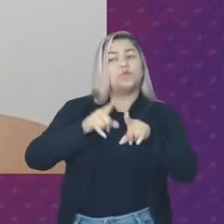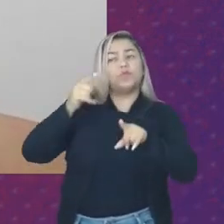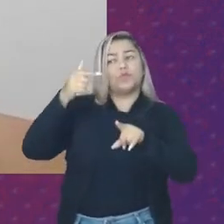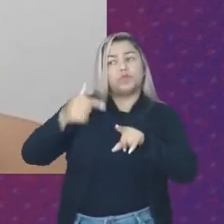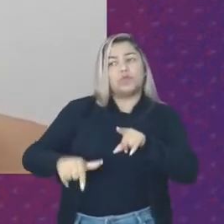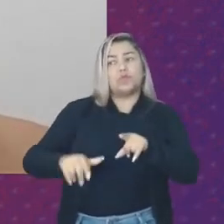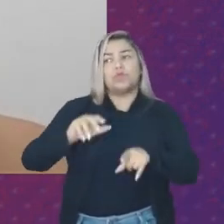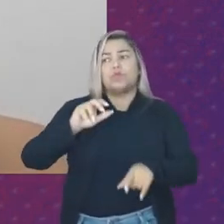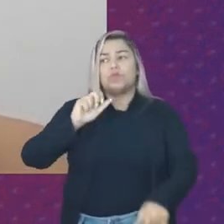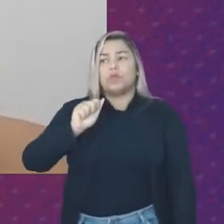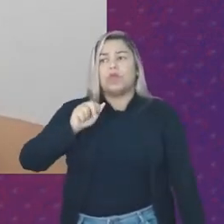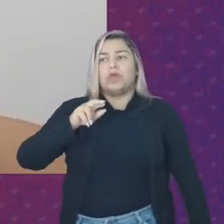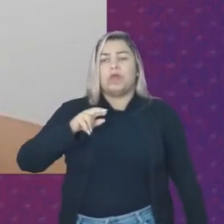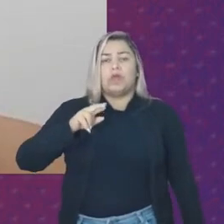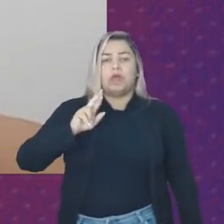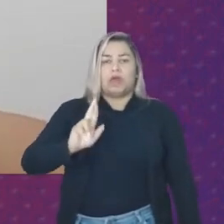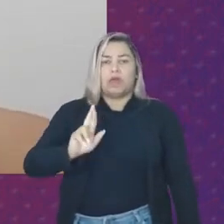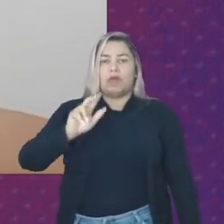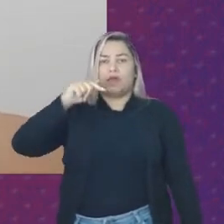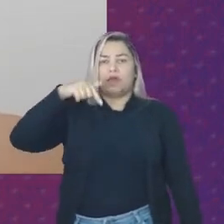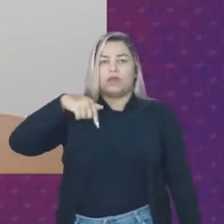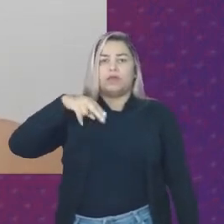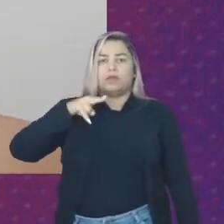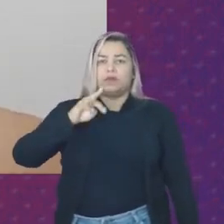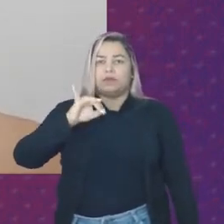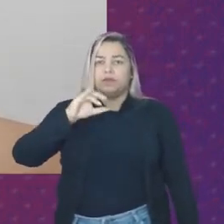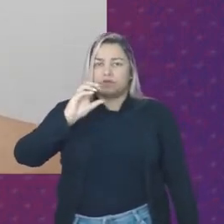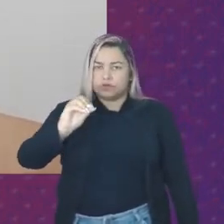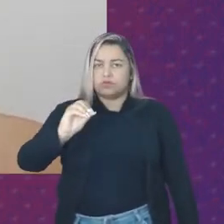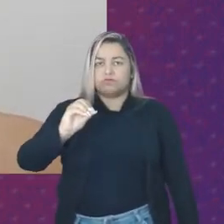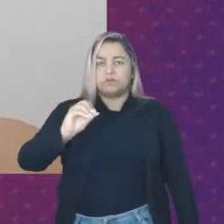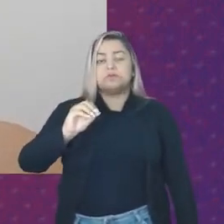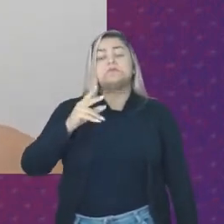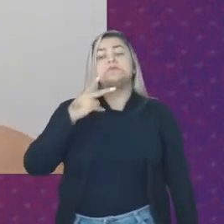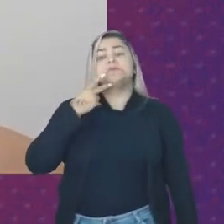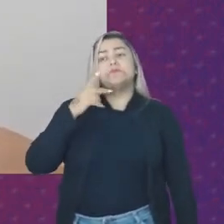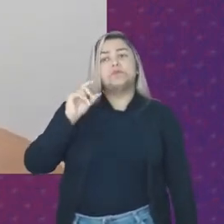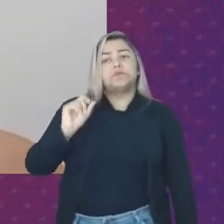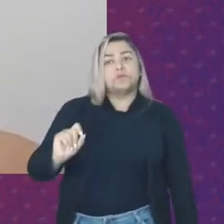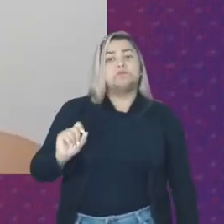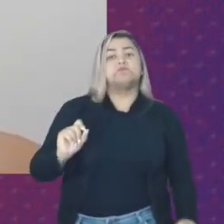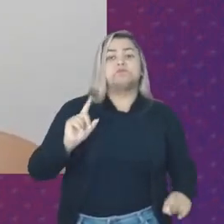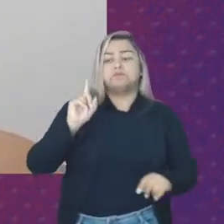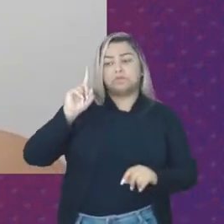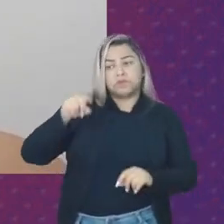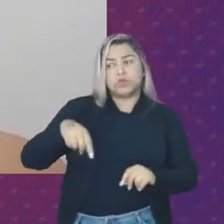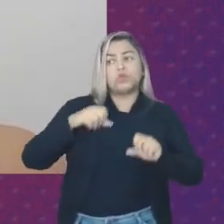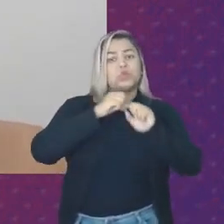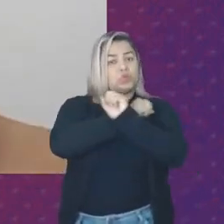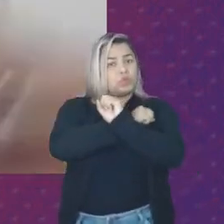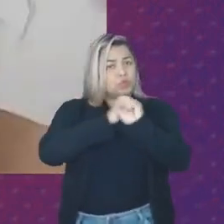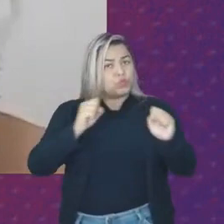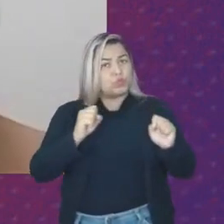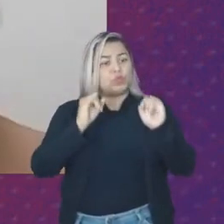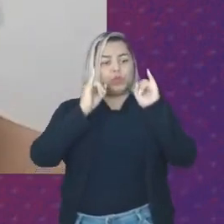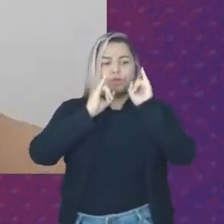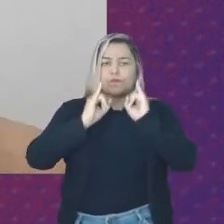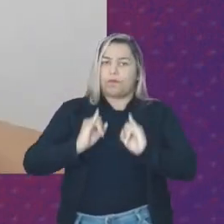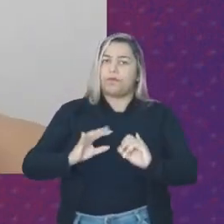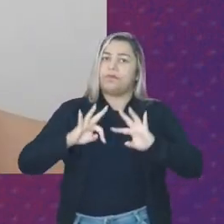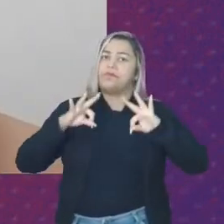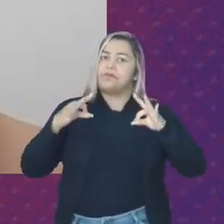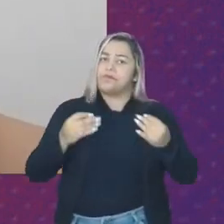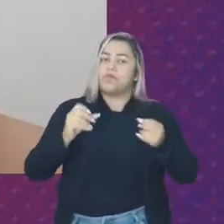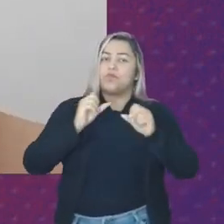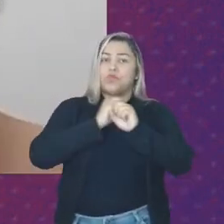outros arquétipos em caráter secundário, para que seja possível essa imagem do tudo é